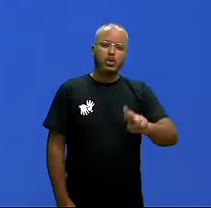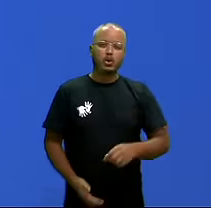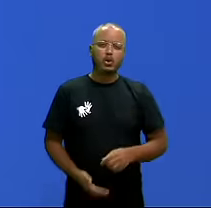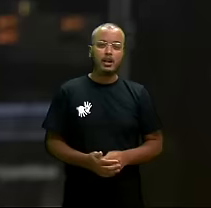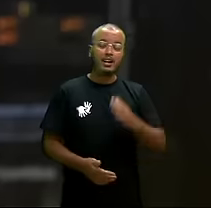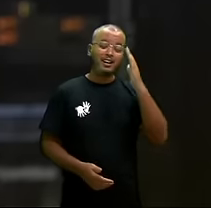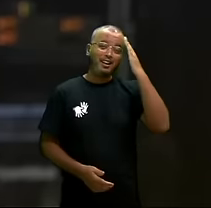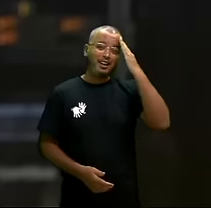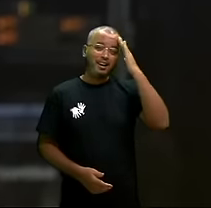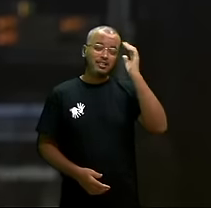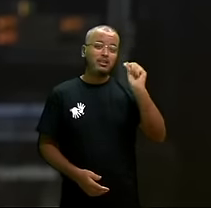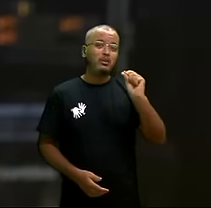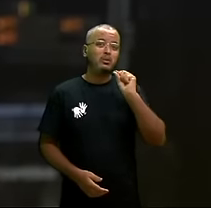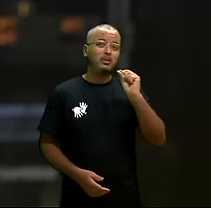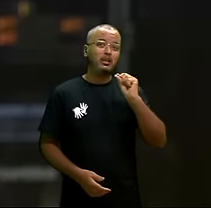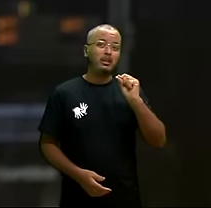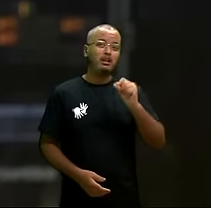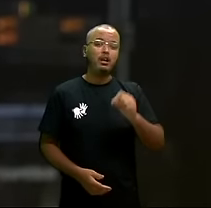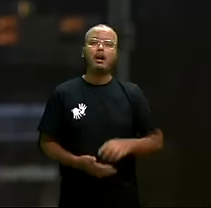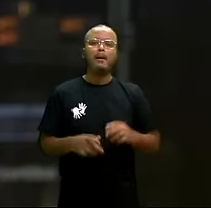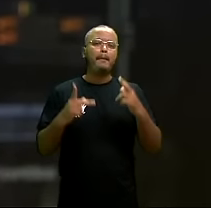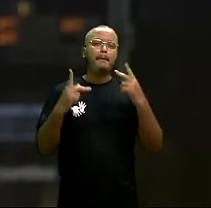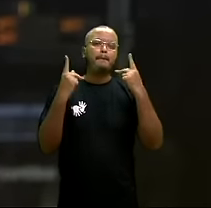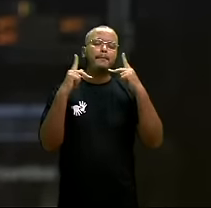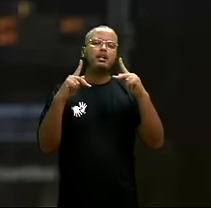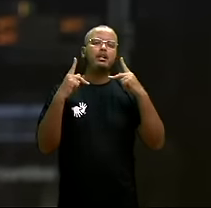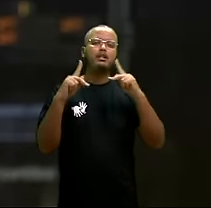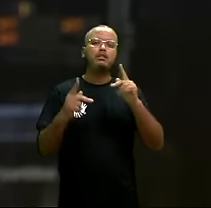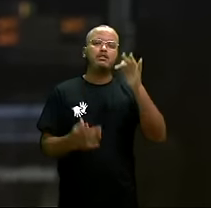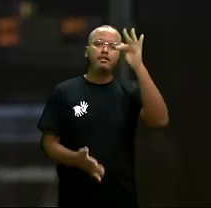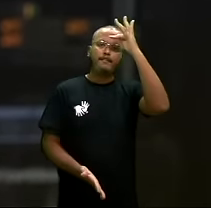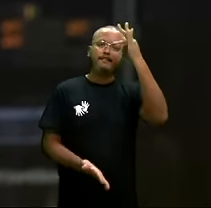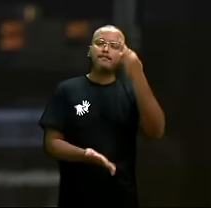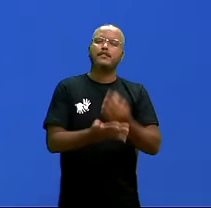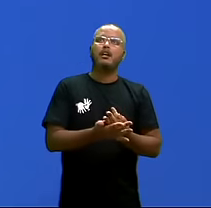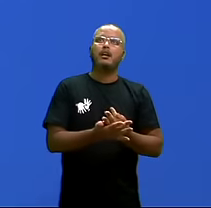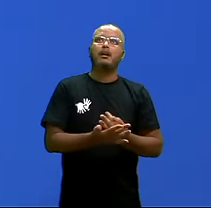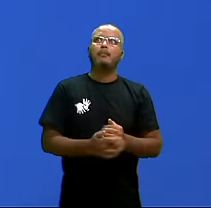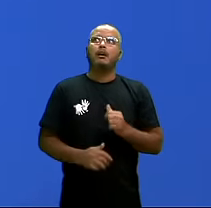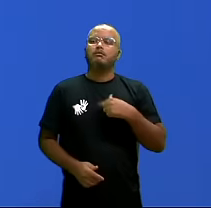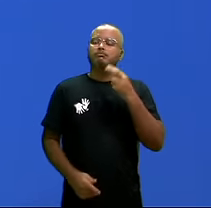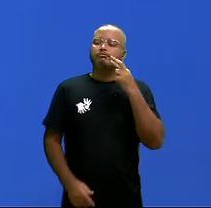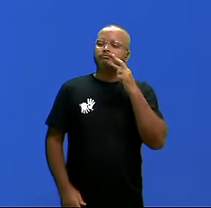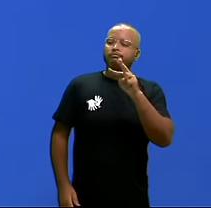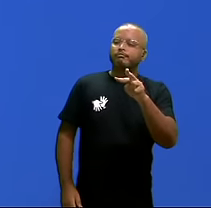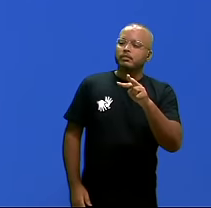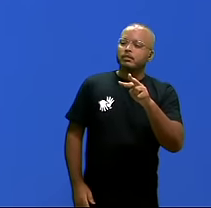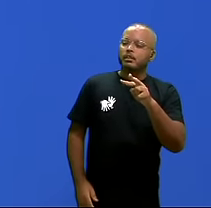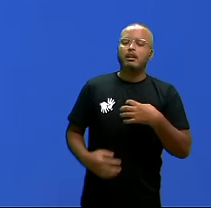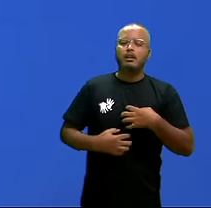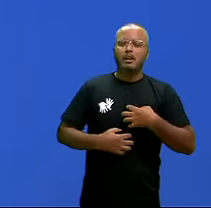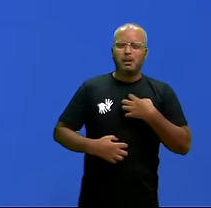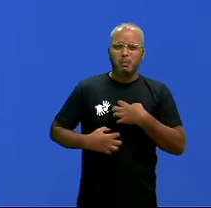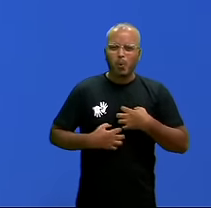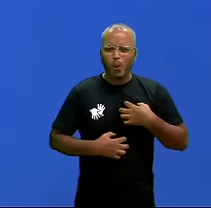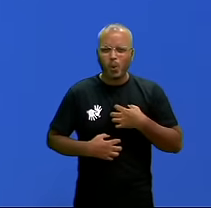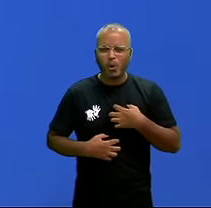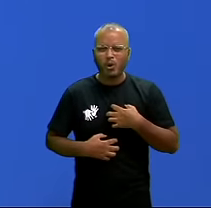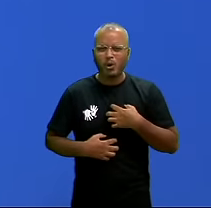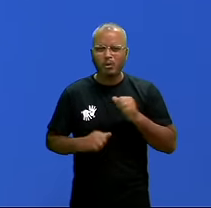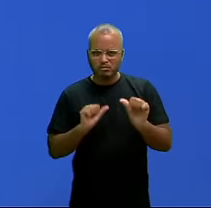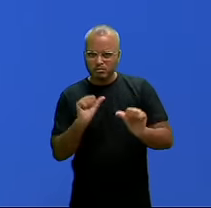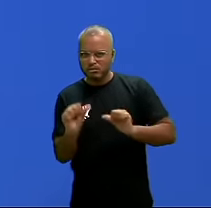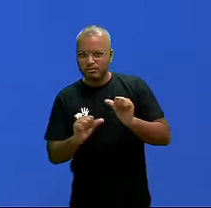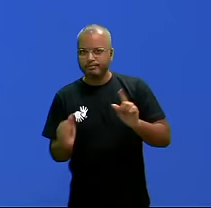que mensagem de fé é coisa para mexer com o emocional. Um ambiente como esse aqui de fé, irmão, escute, é tudo que tem